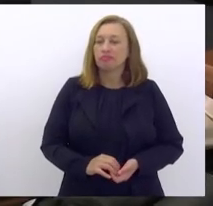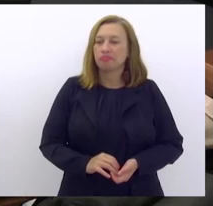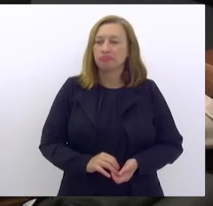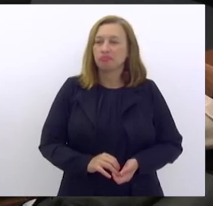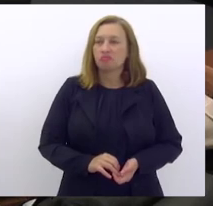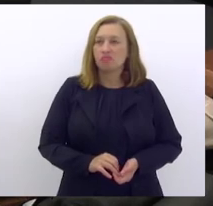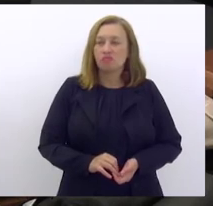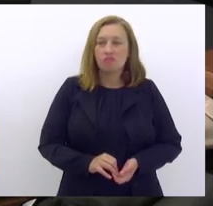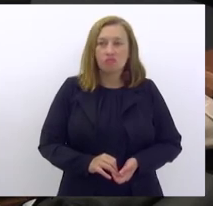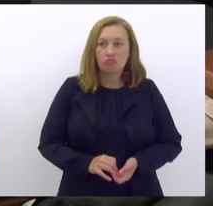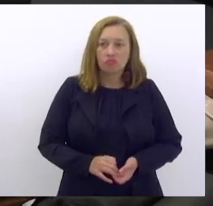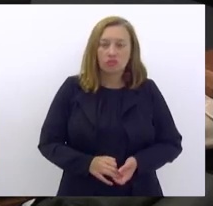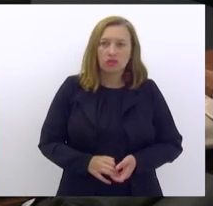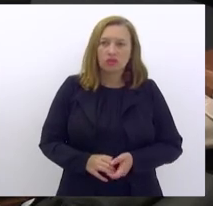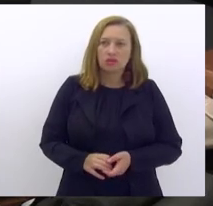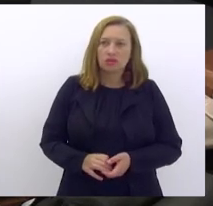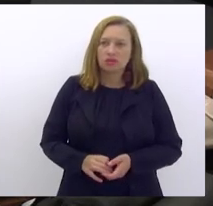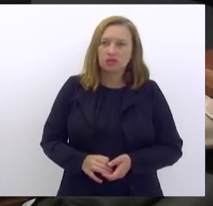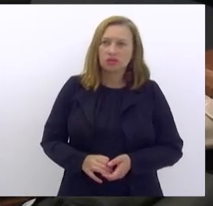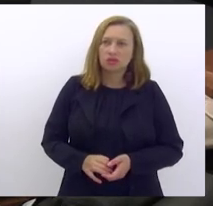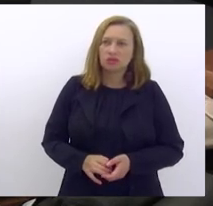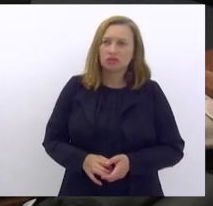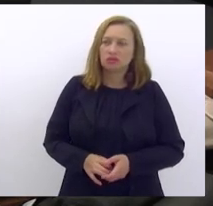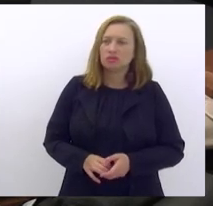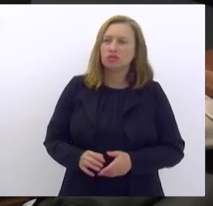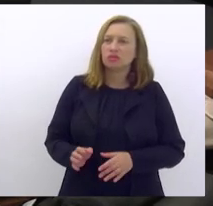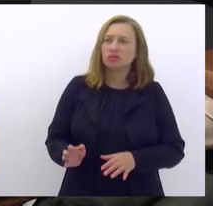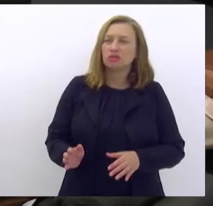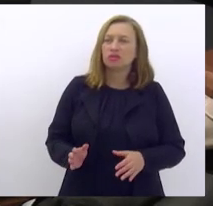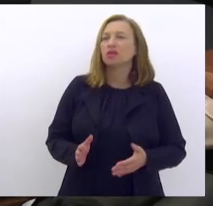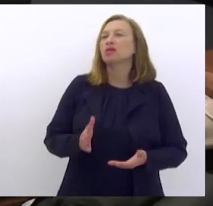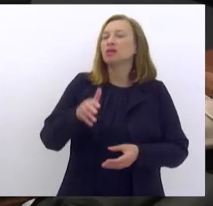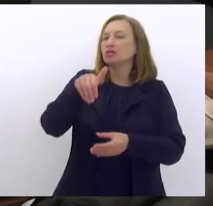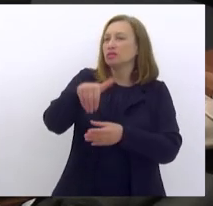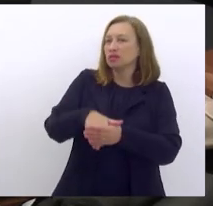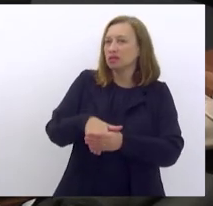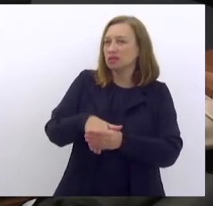Tá, nossa nobre deputada aqui, coautoria, tá, Lucinha?